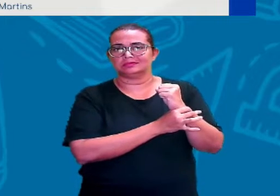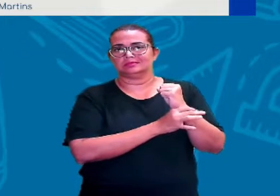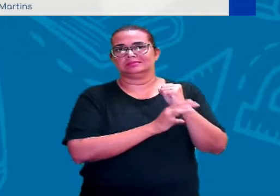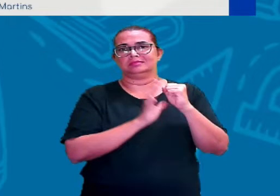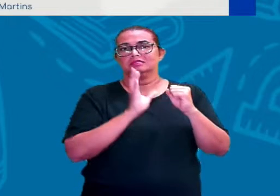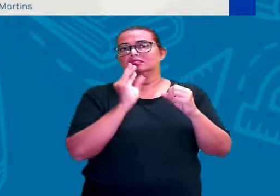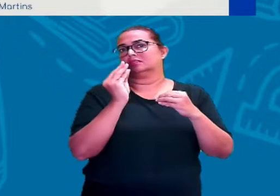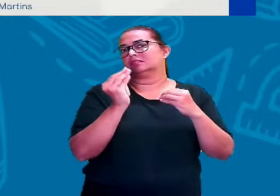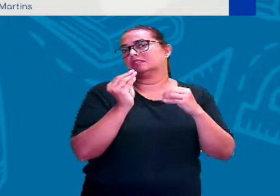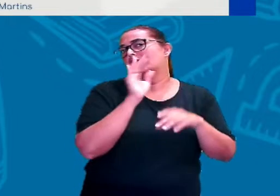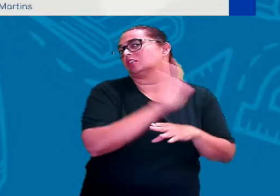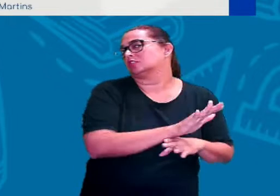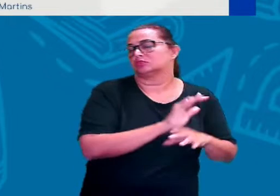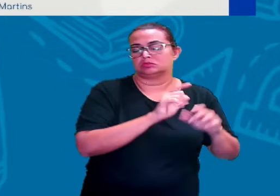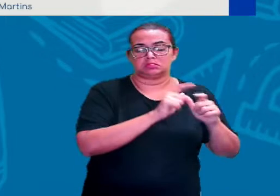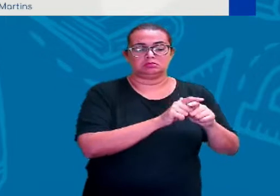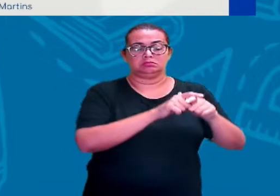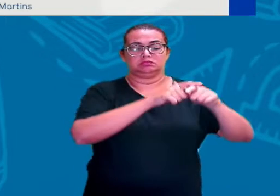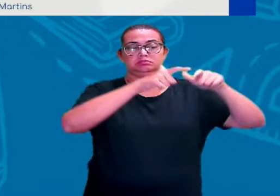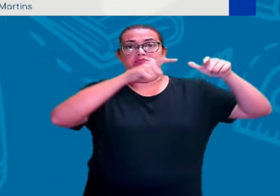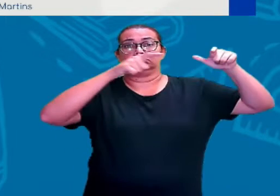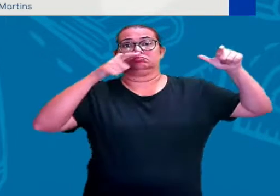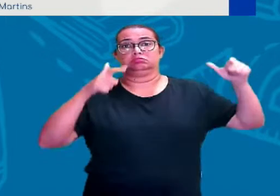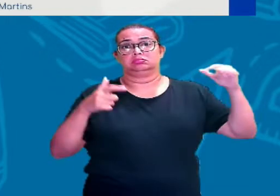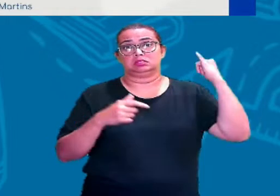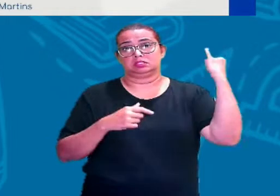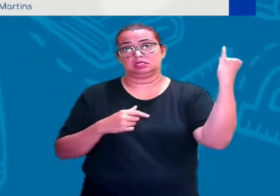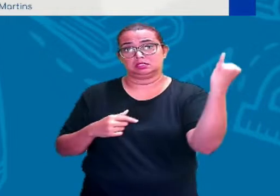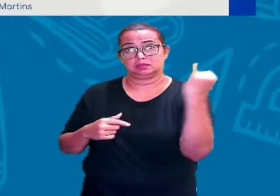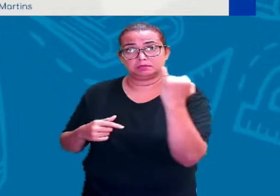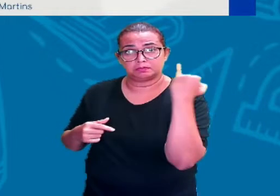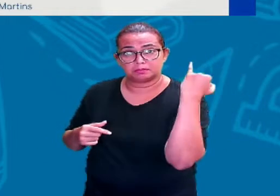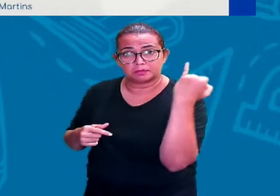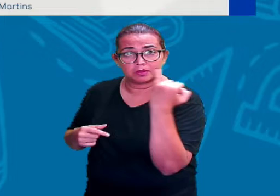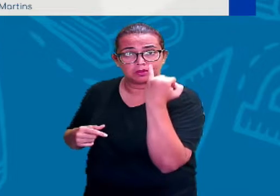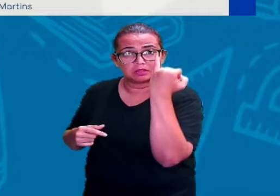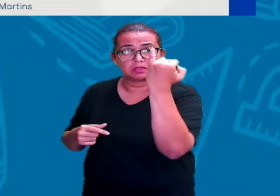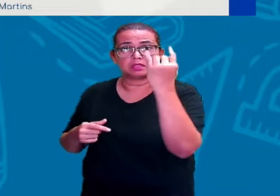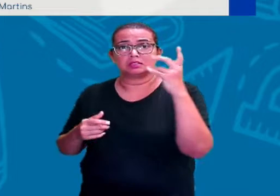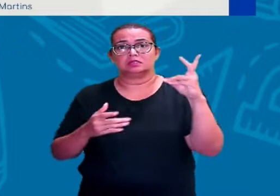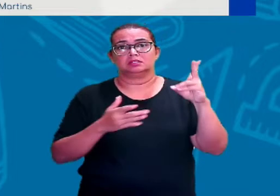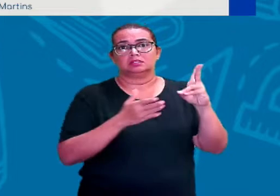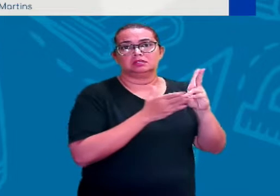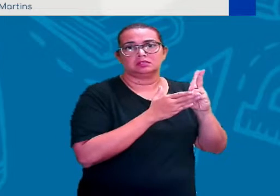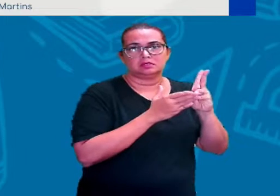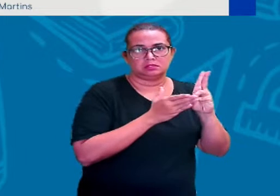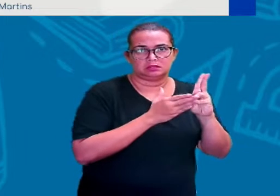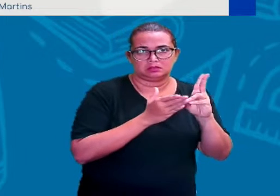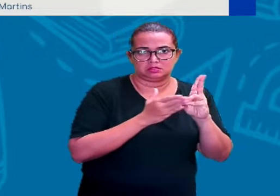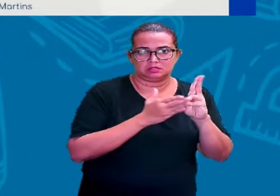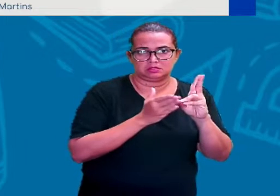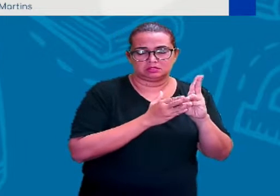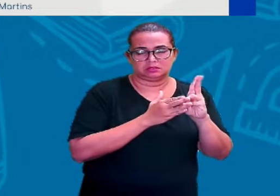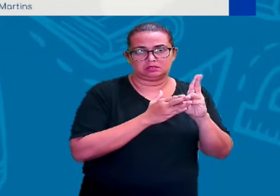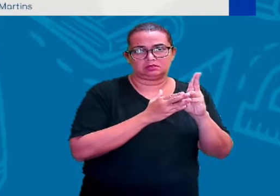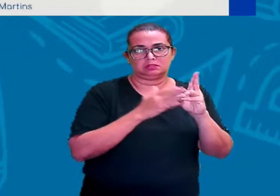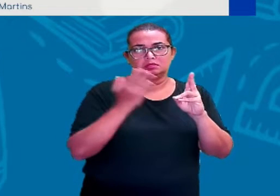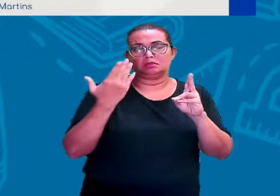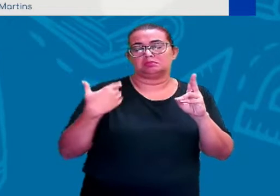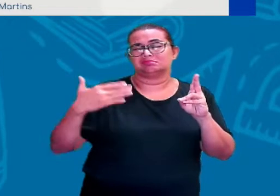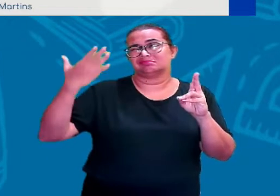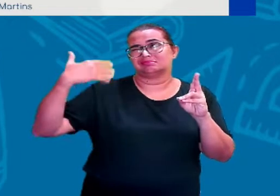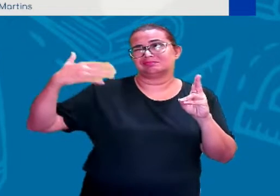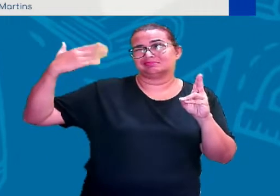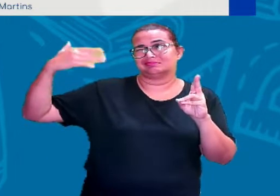esse aumento significativo, tão importante da população indígena que, desde a época da